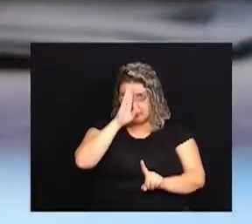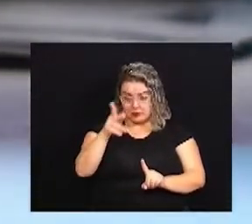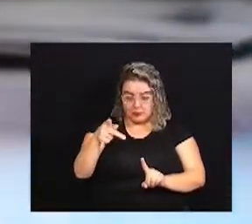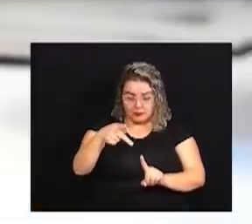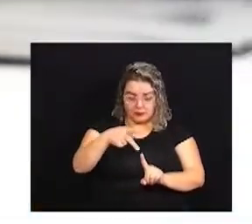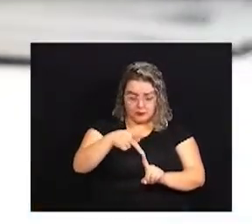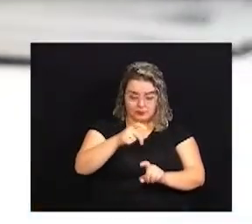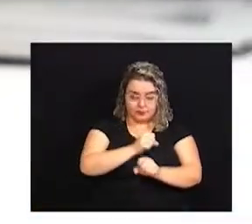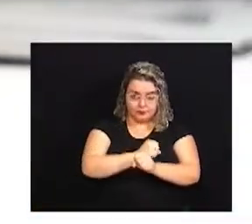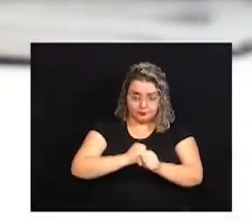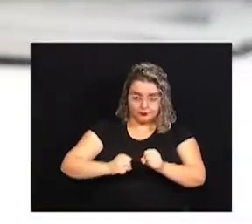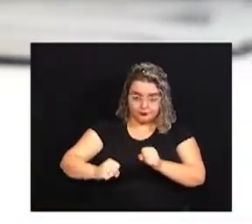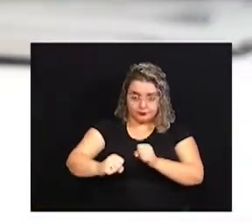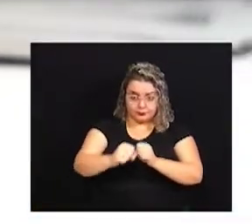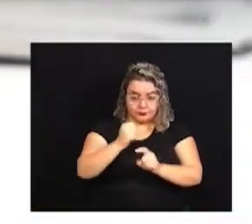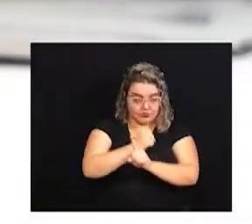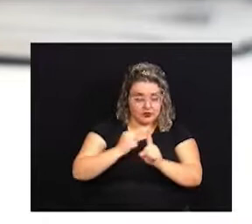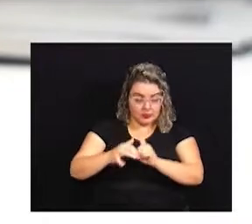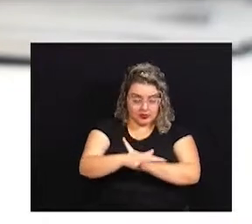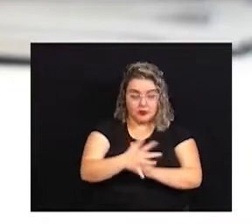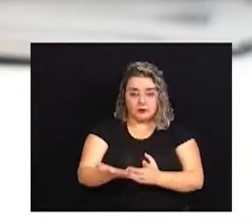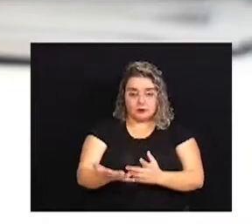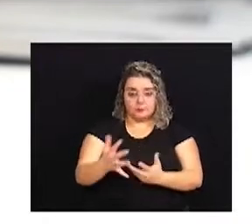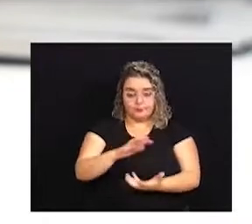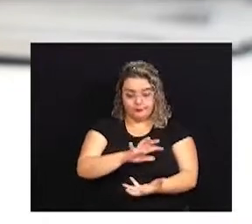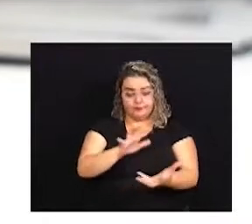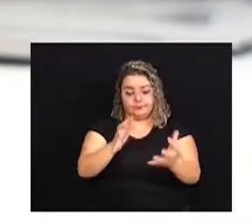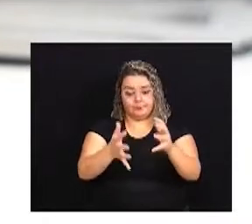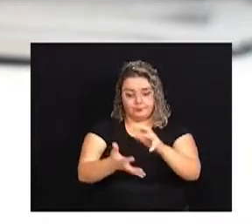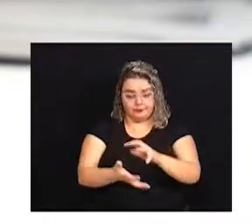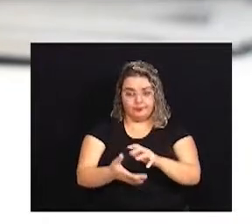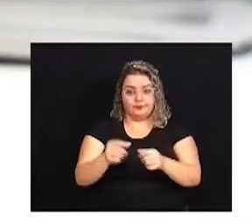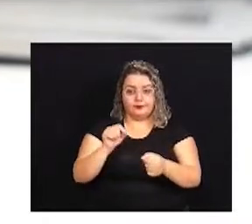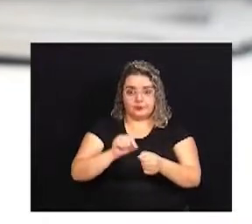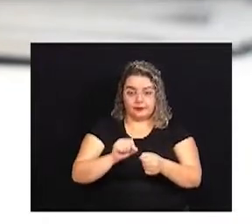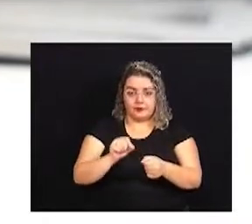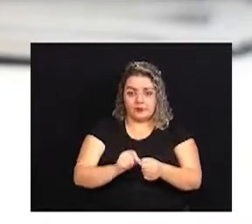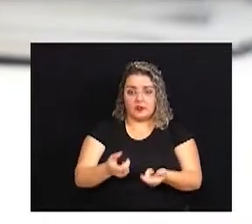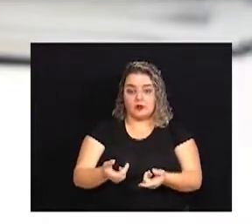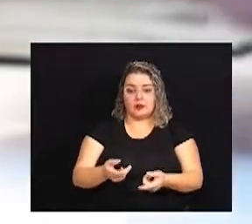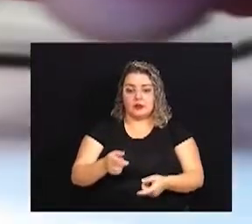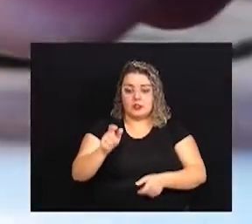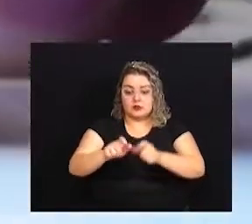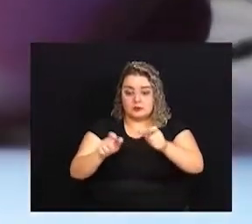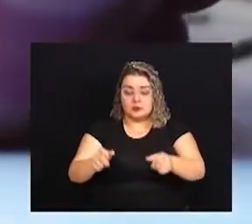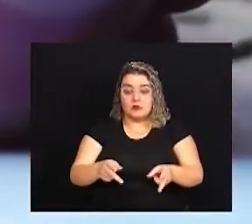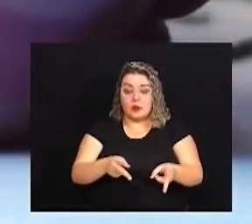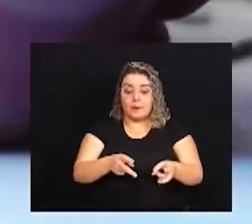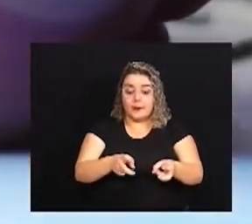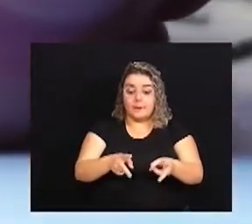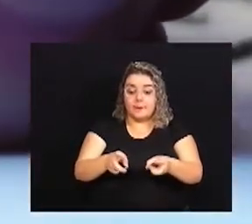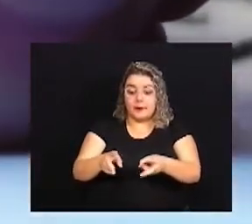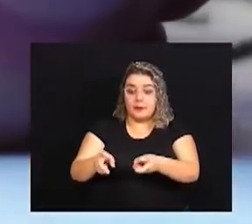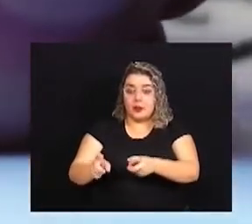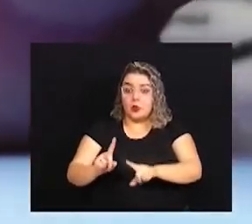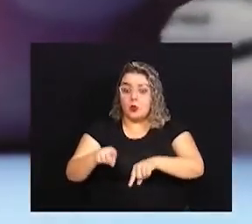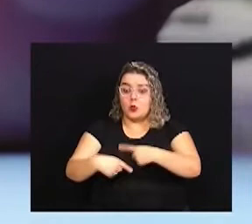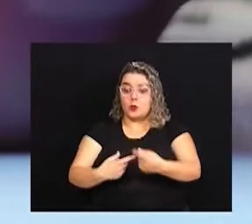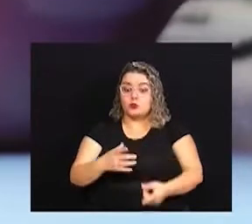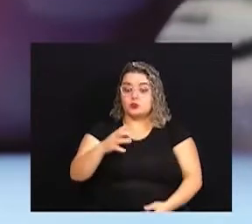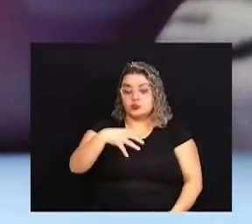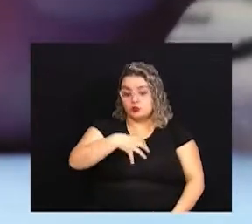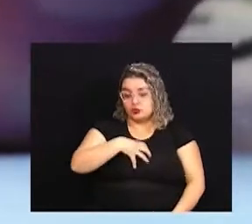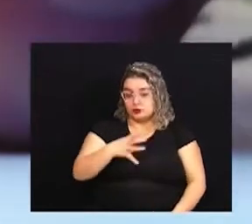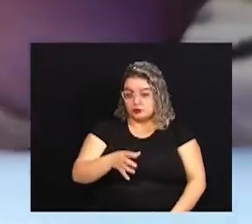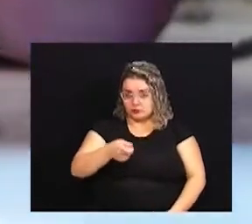previdência social, as reformas que vêm sendo feitas, faz com que as pessoas vão percebendo da importância de ter outras formas